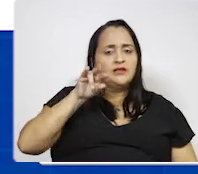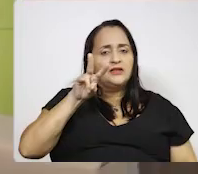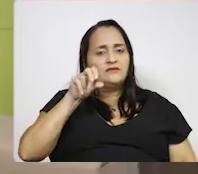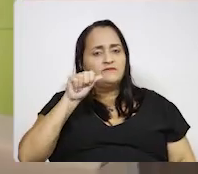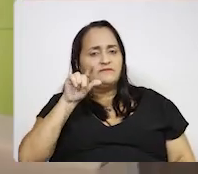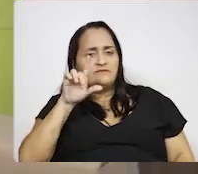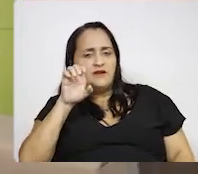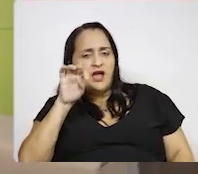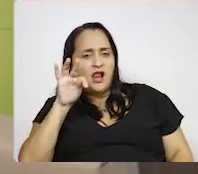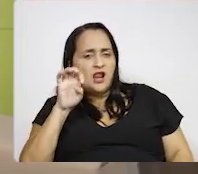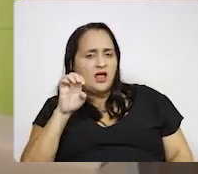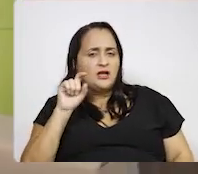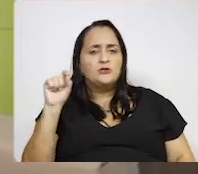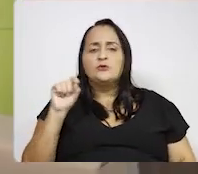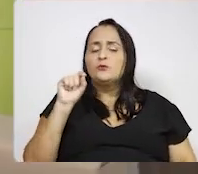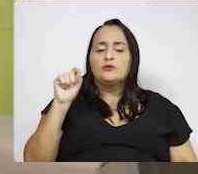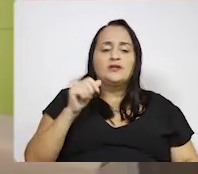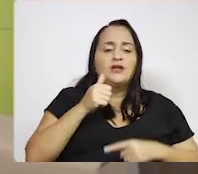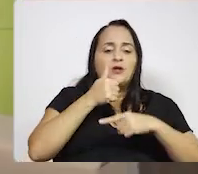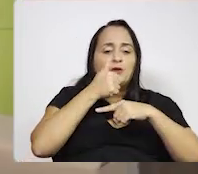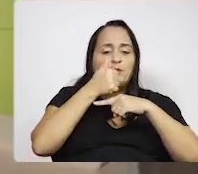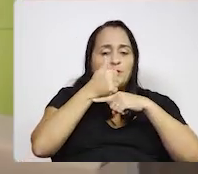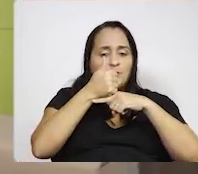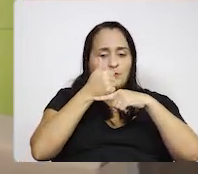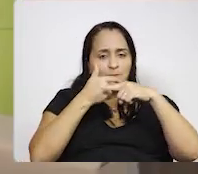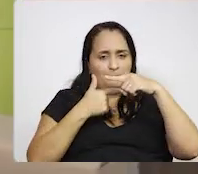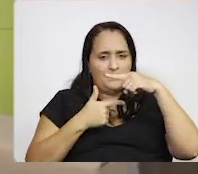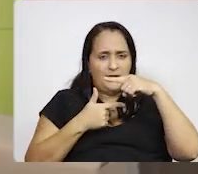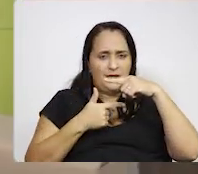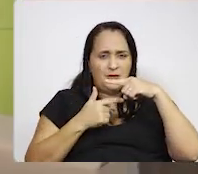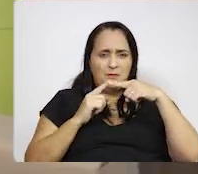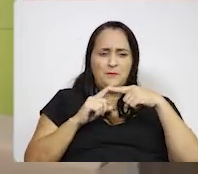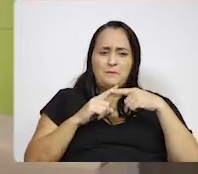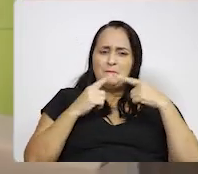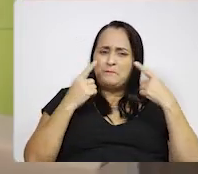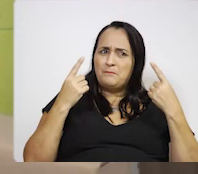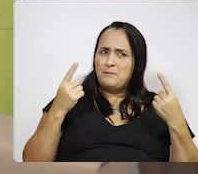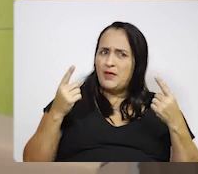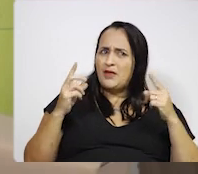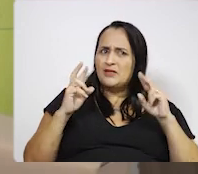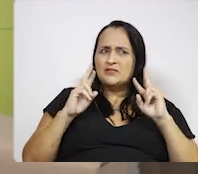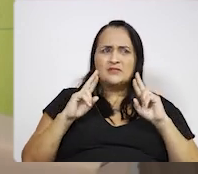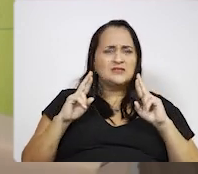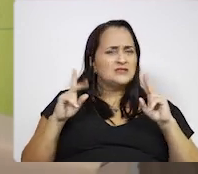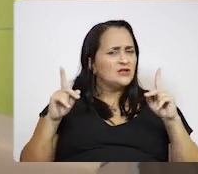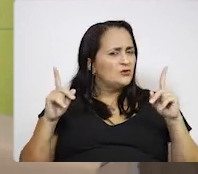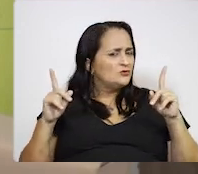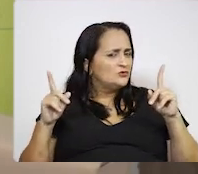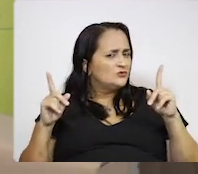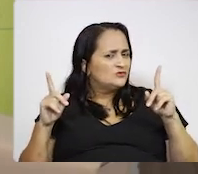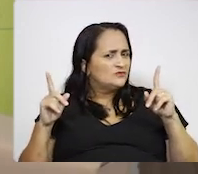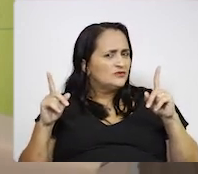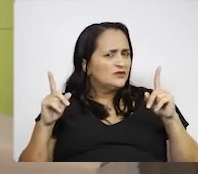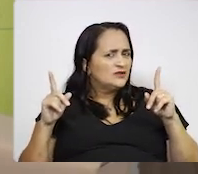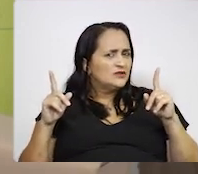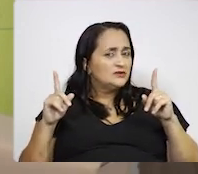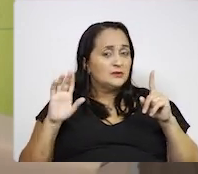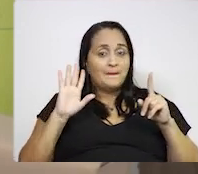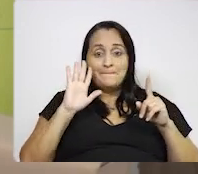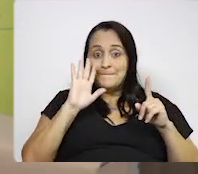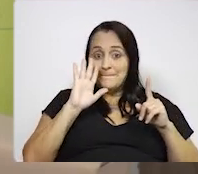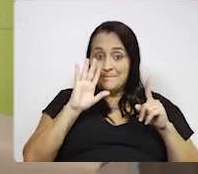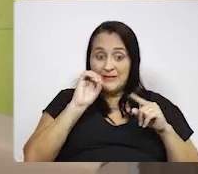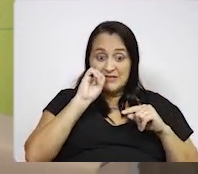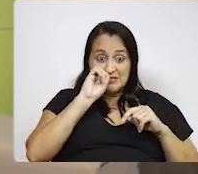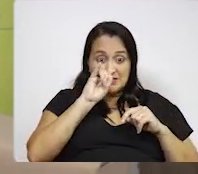1/2. Mas você vai dizer, o pró, são números tão diferentes? Sim, são números tão diferentes. Mas